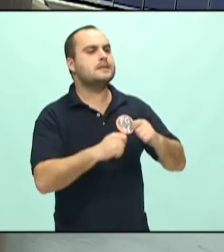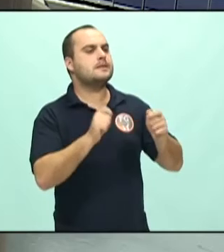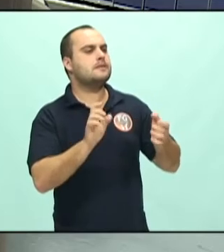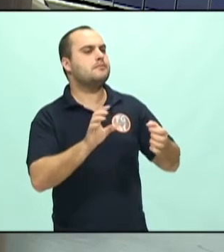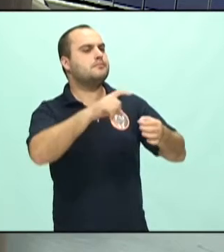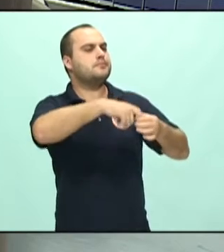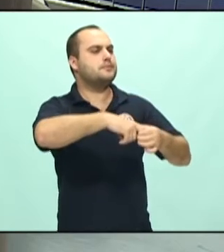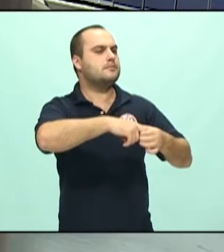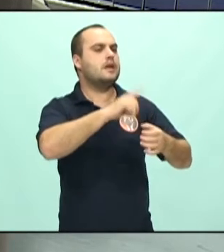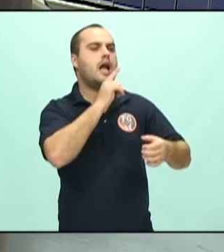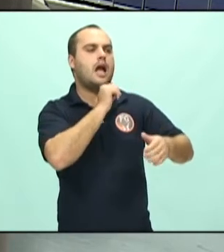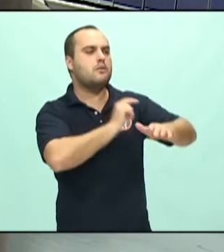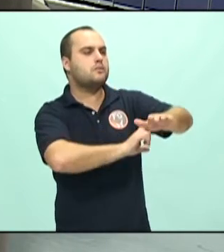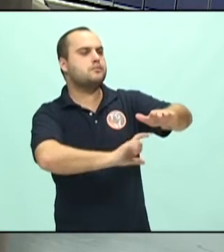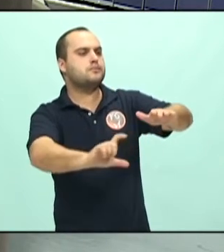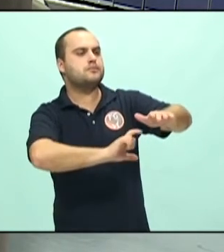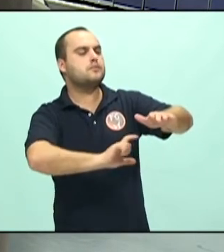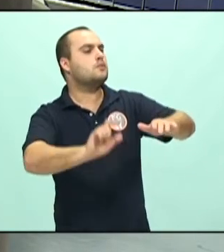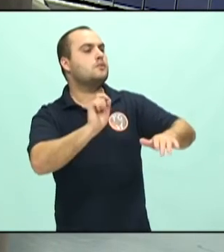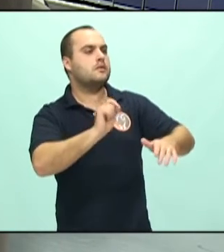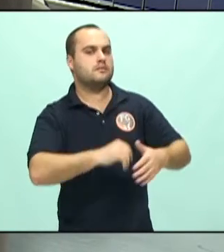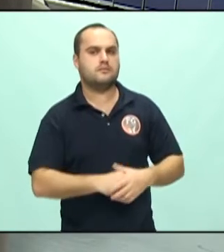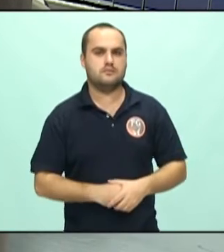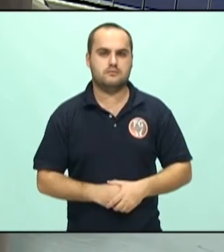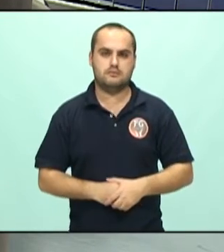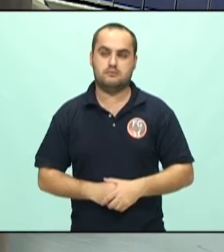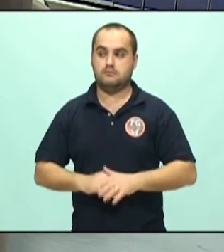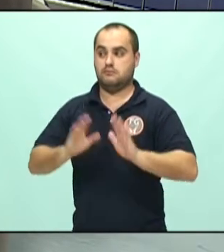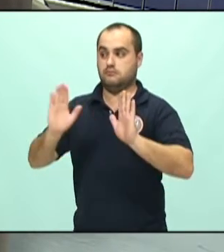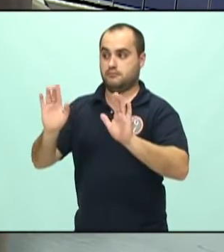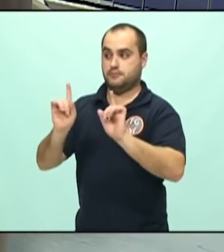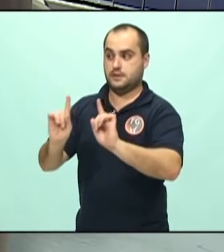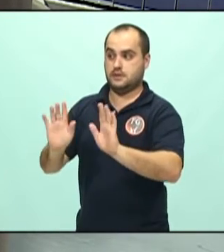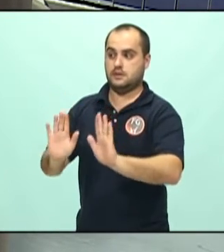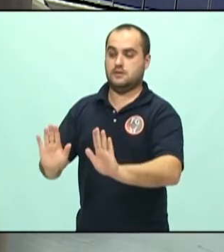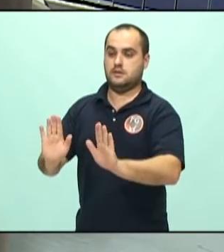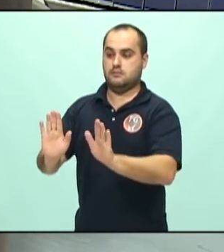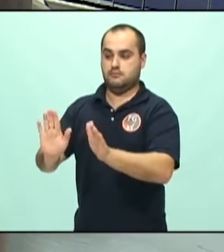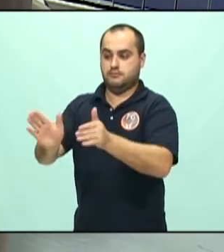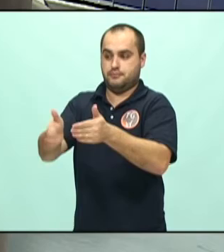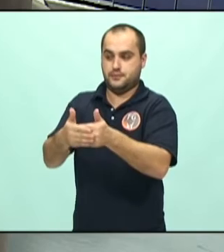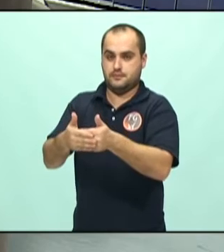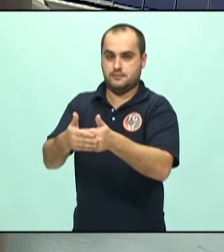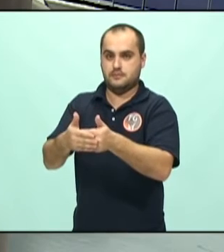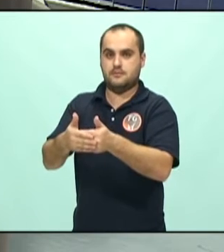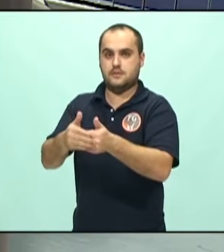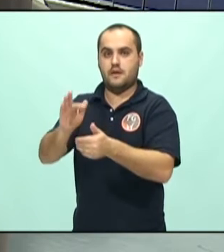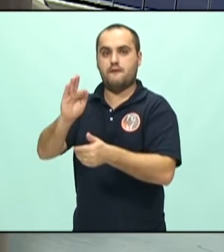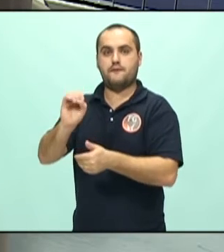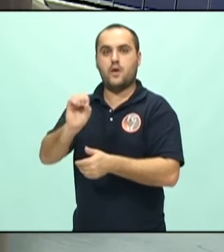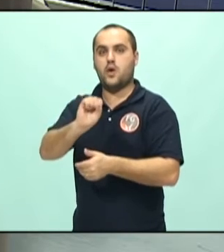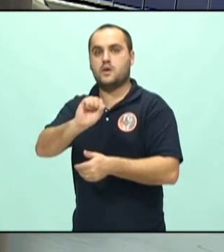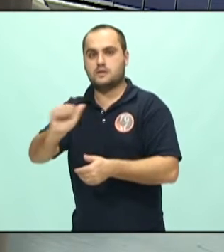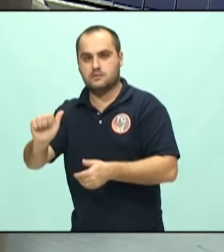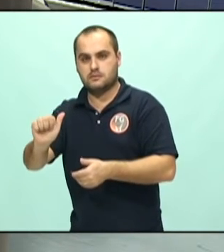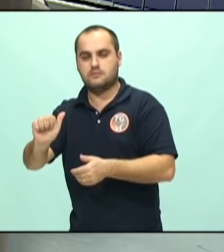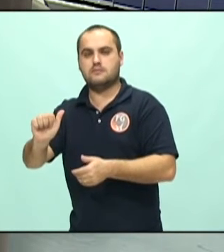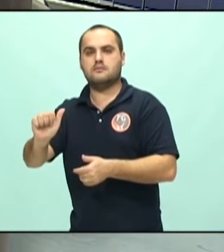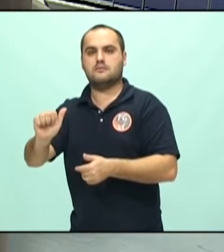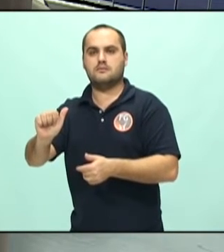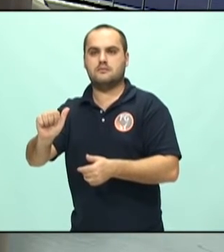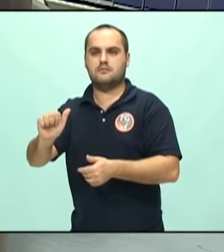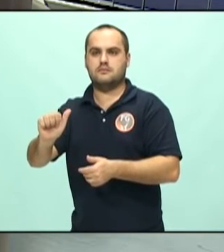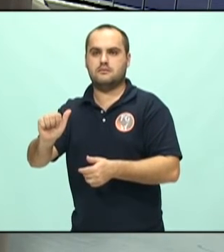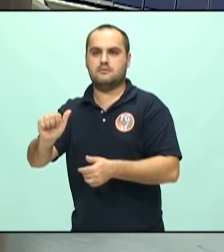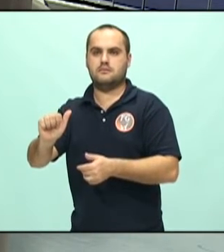na rede coletora de esgoto é você tem que usou a força nem ligar direto na rede isolá la fossa força